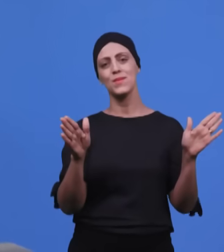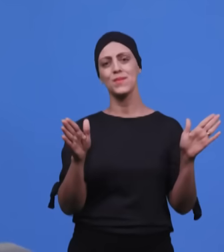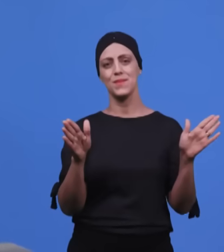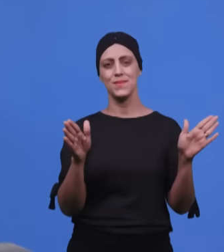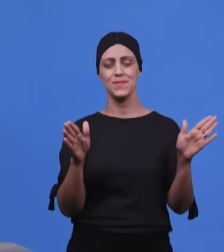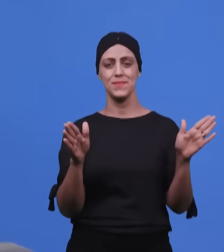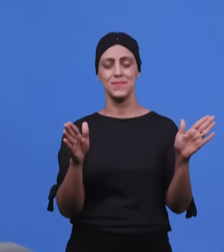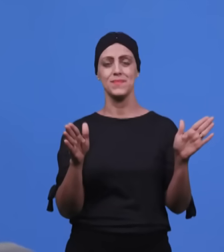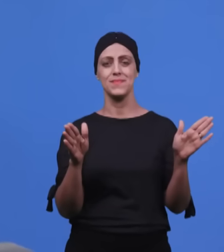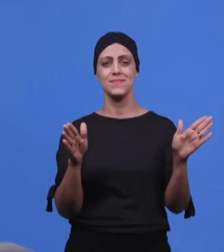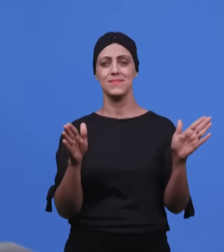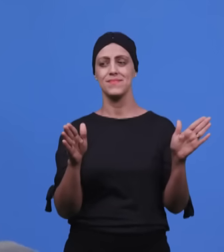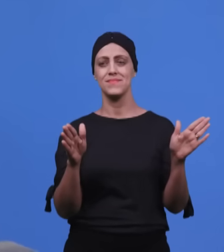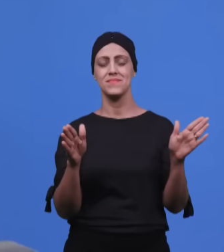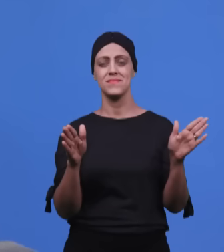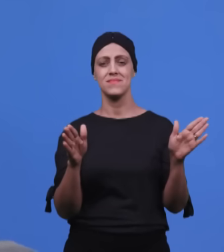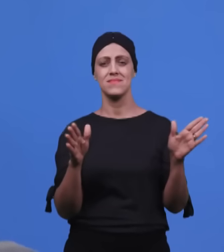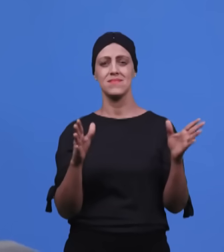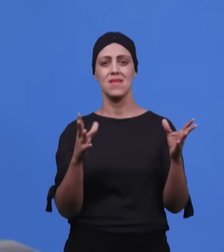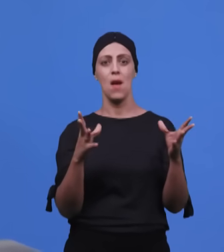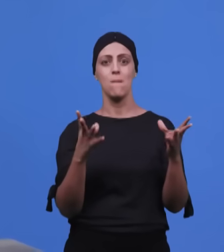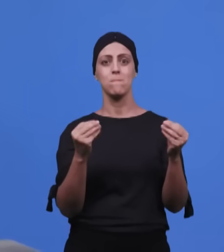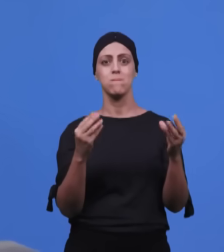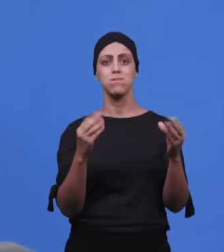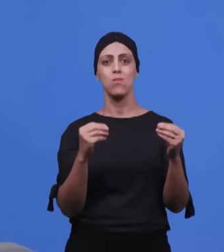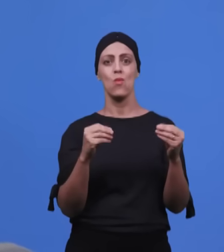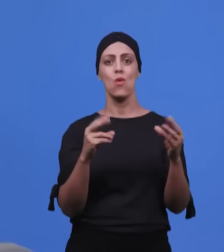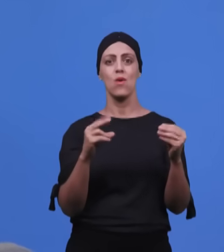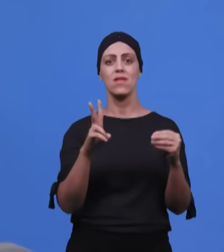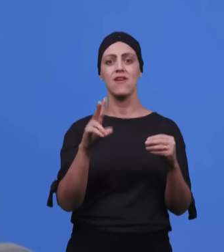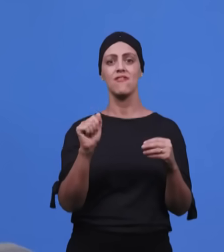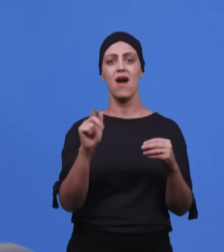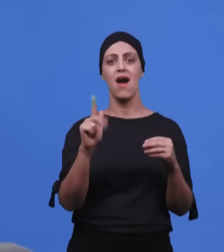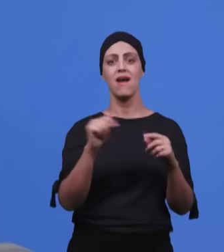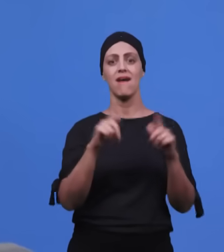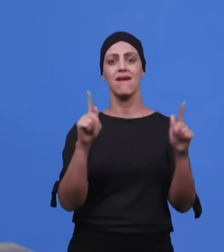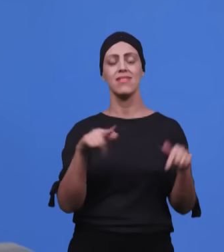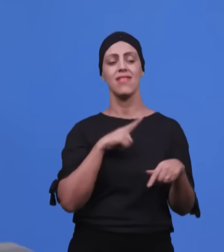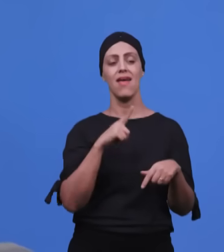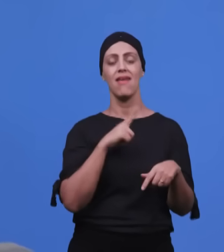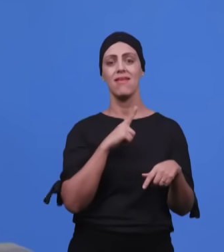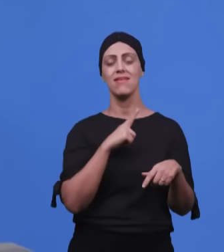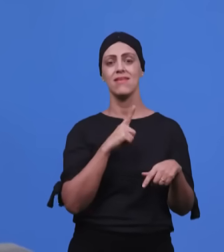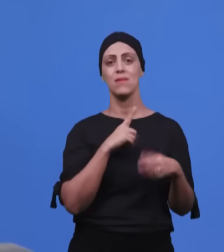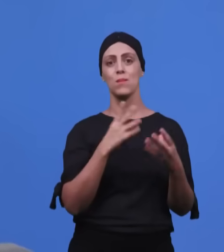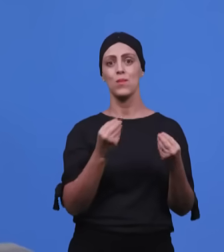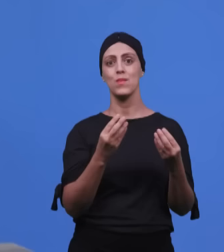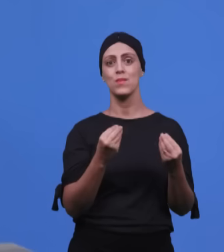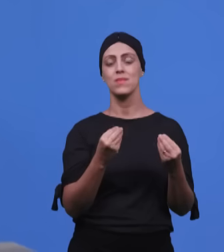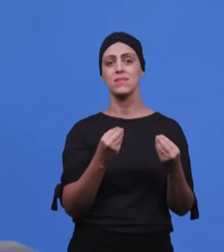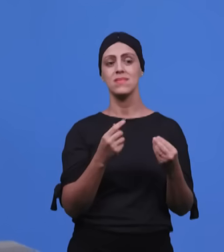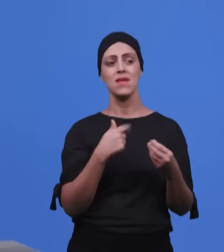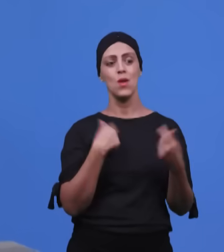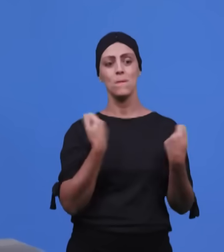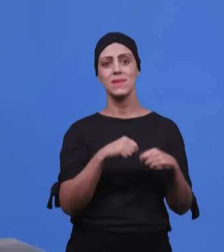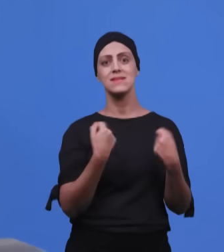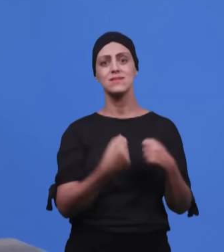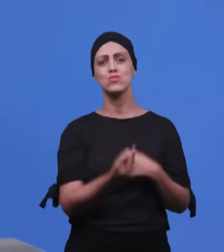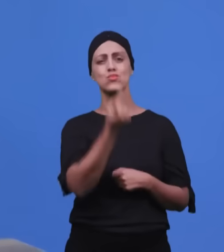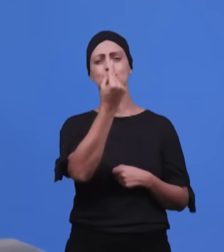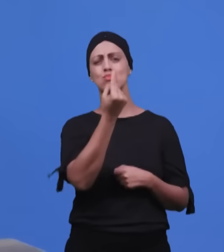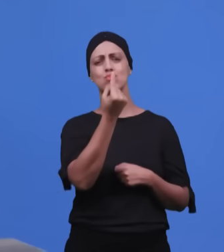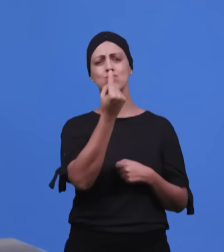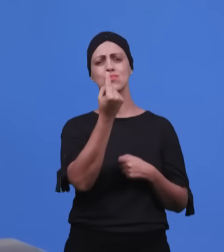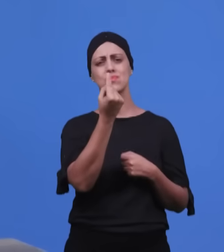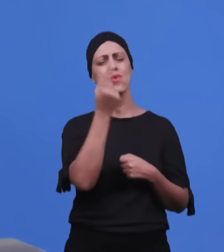concurso e são tantas vagas e eu preciso